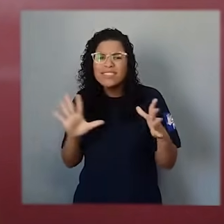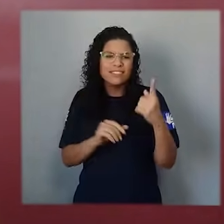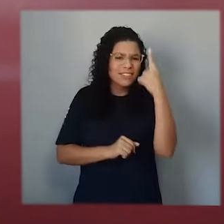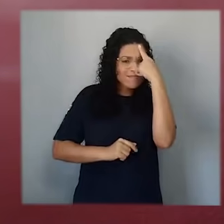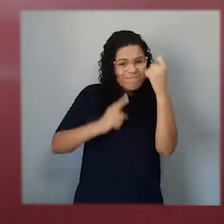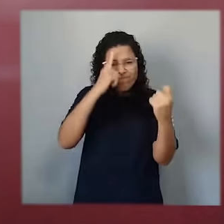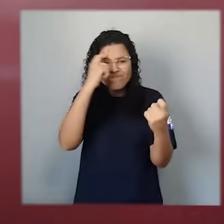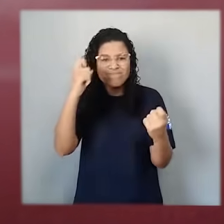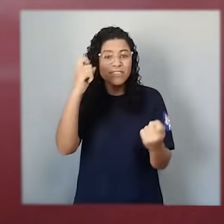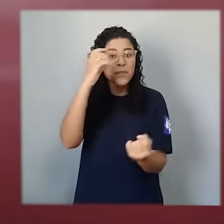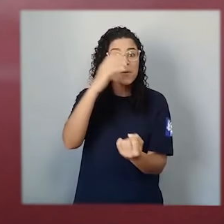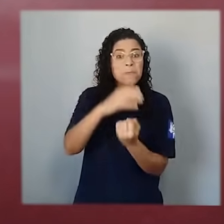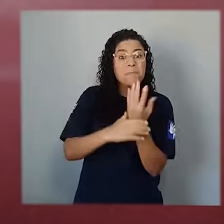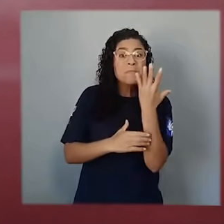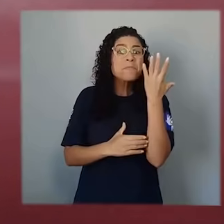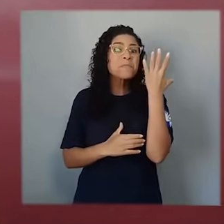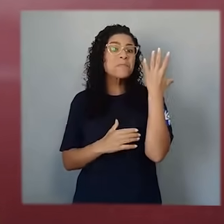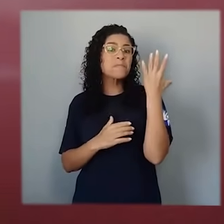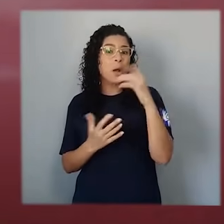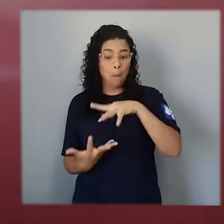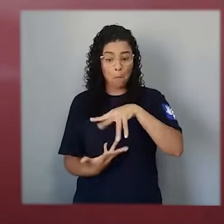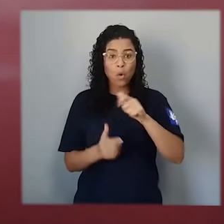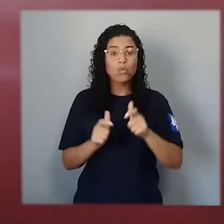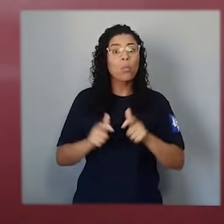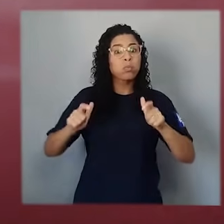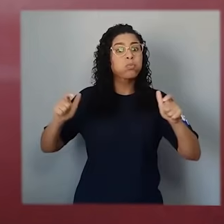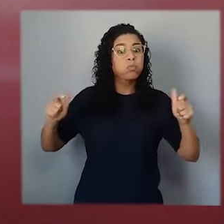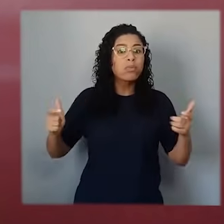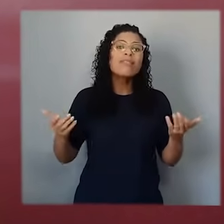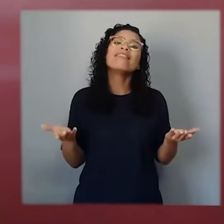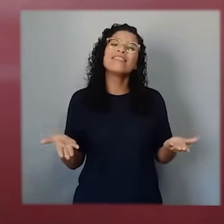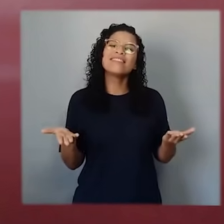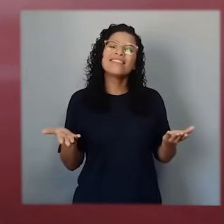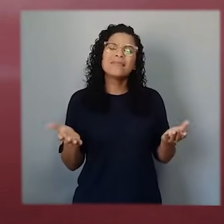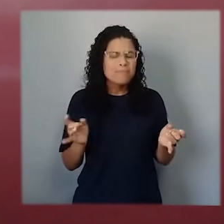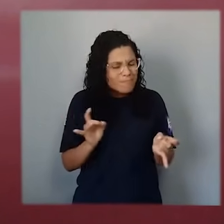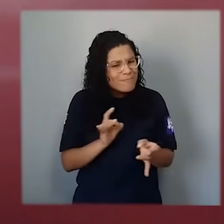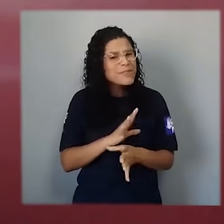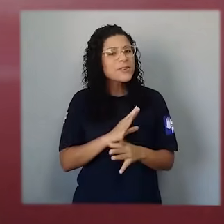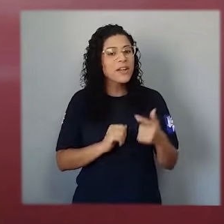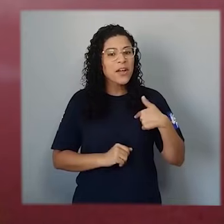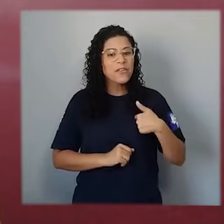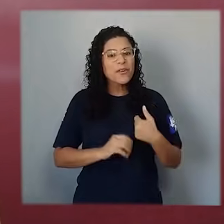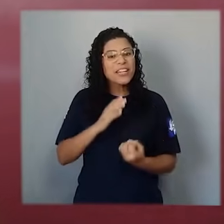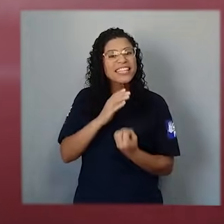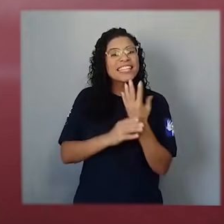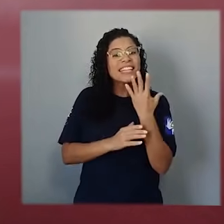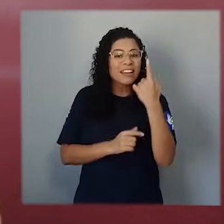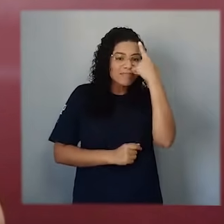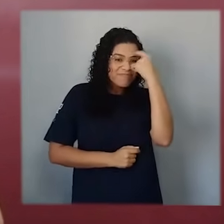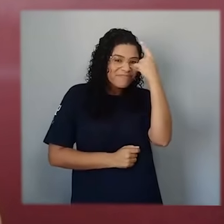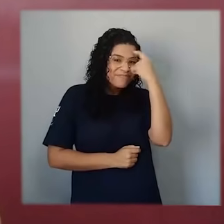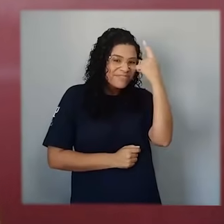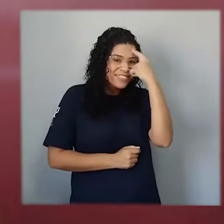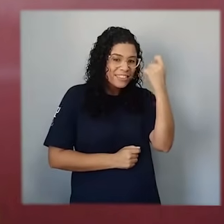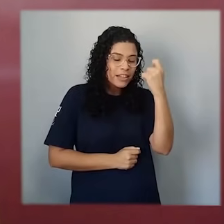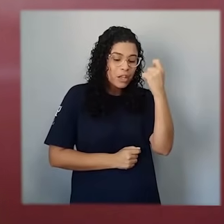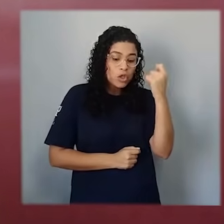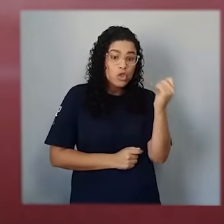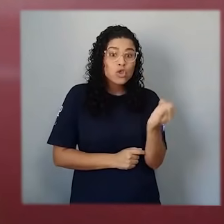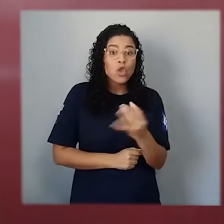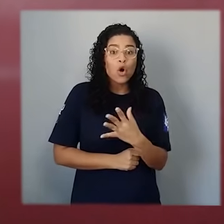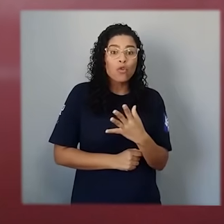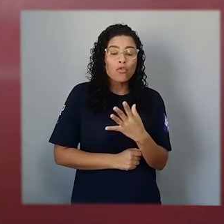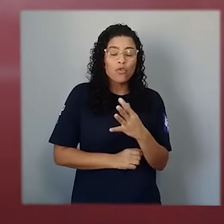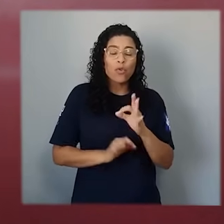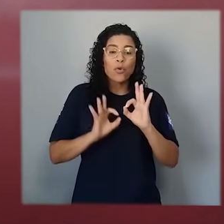inventar e aumentar o mundo? Então pronto, agora mesmo eu vou inventar uma categoria